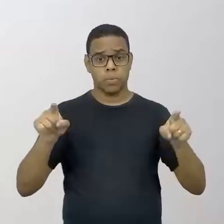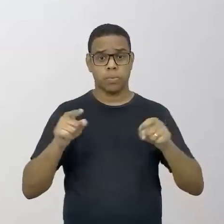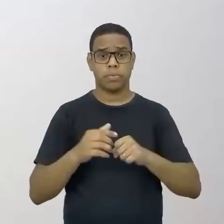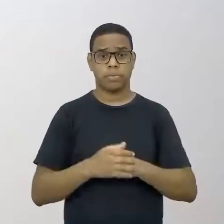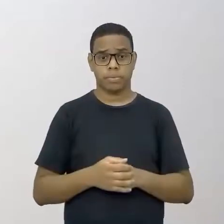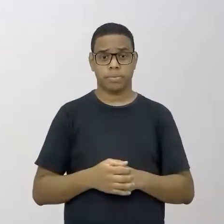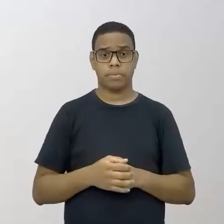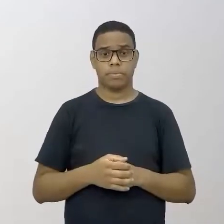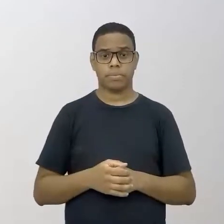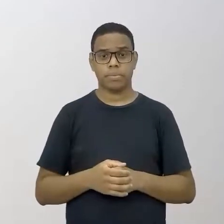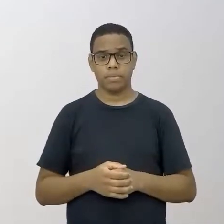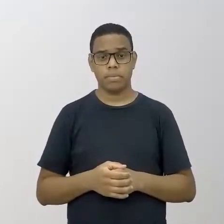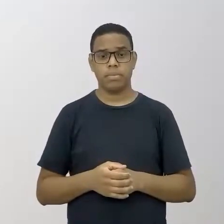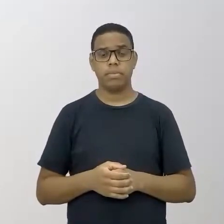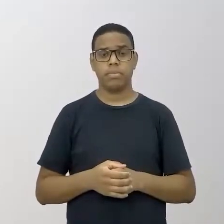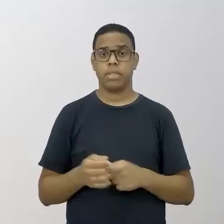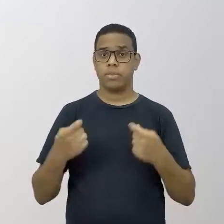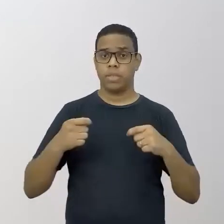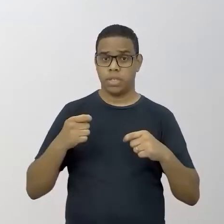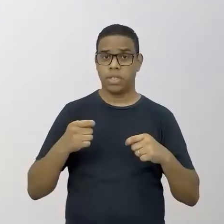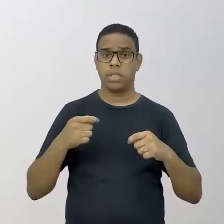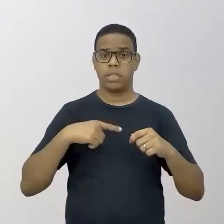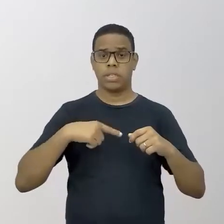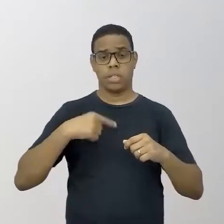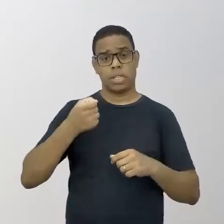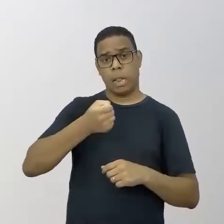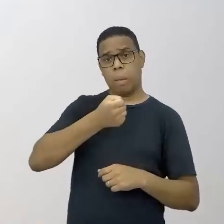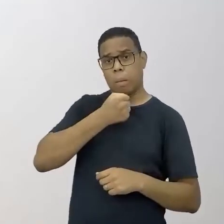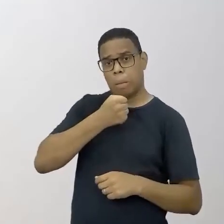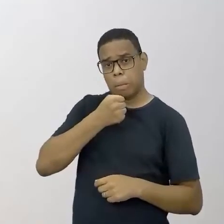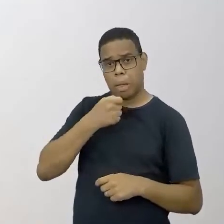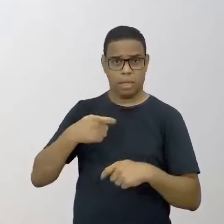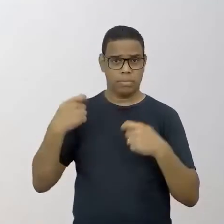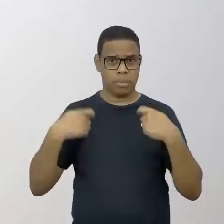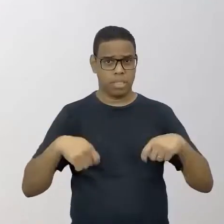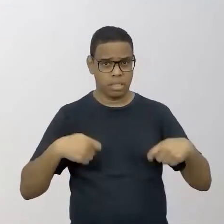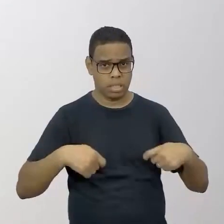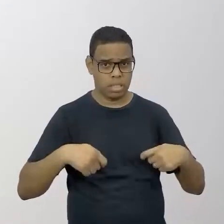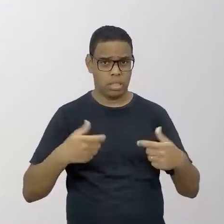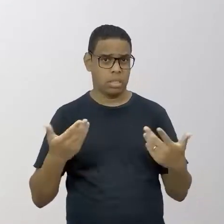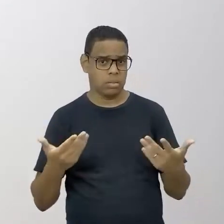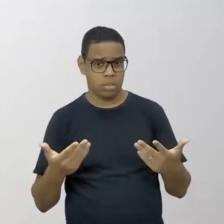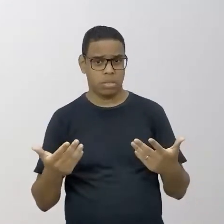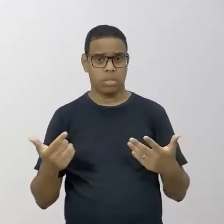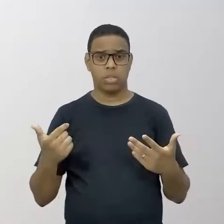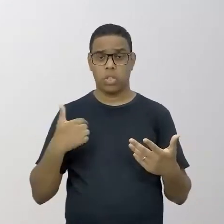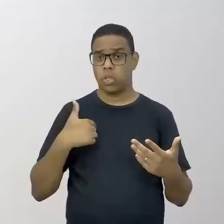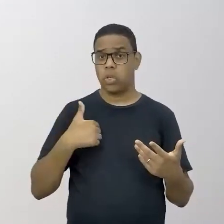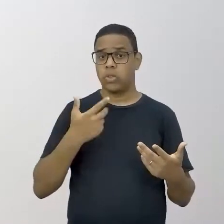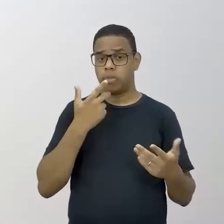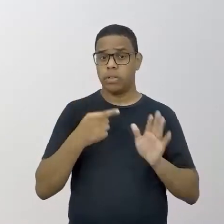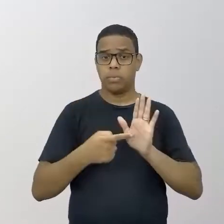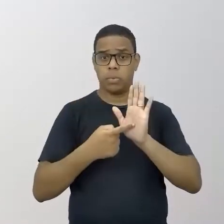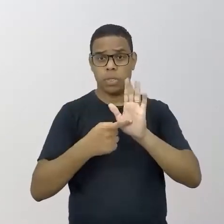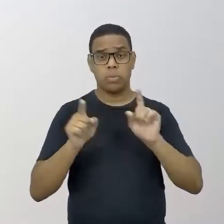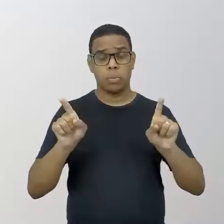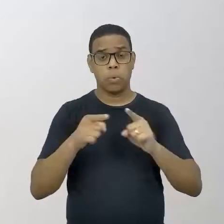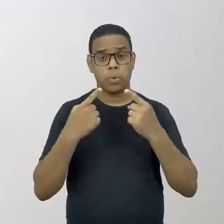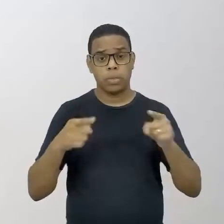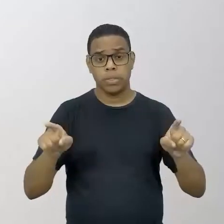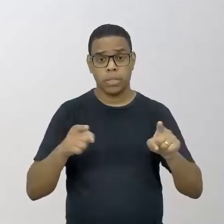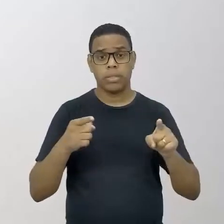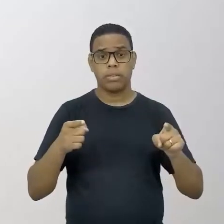será que vai precisar de amplificação? Será que vai precisar? E eu estou falando da apresentação